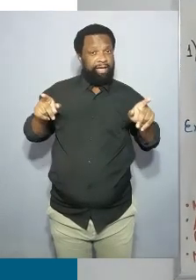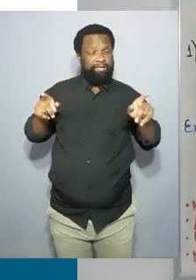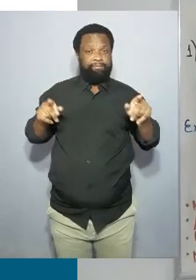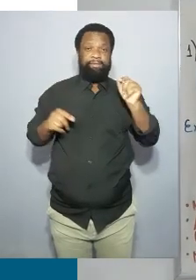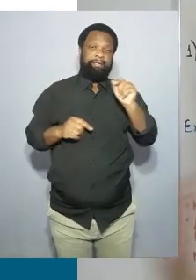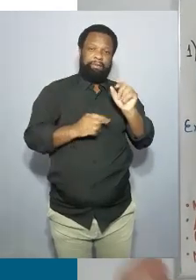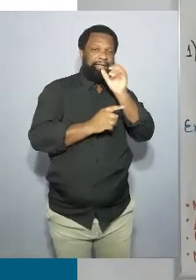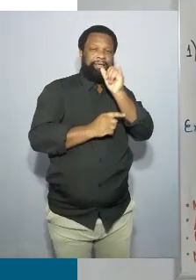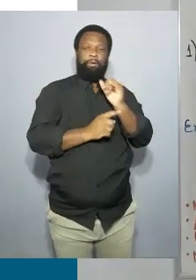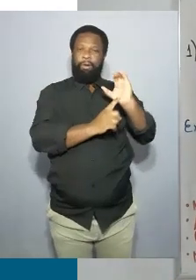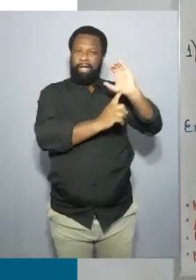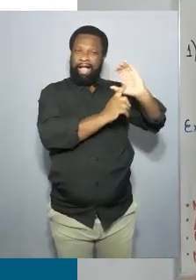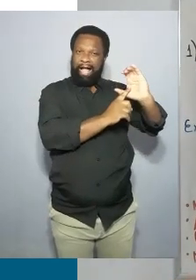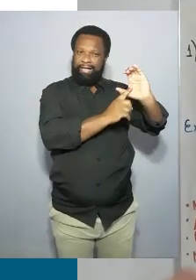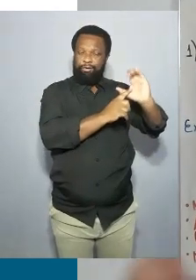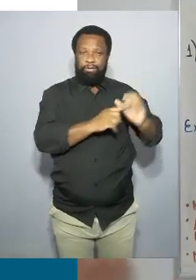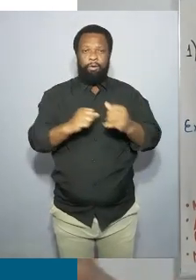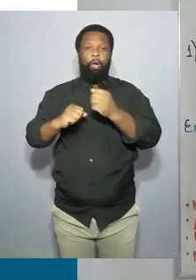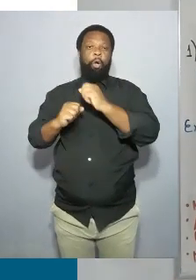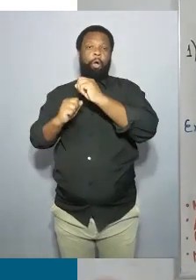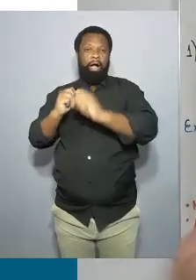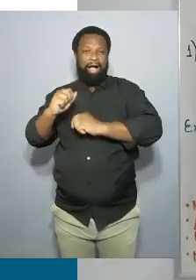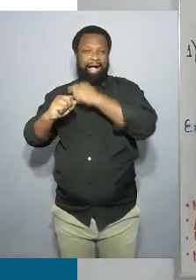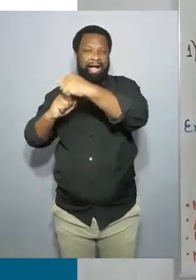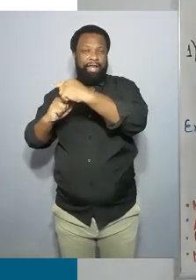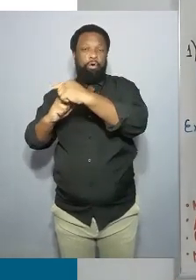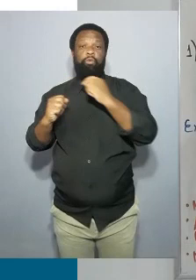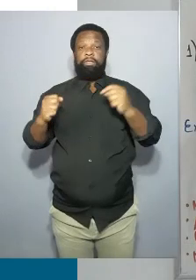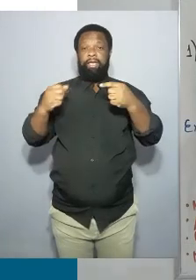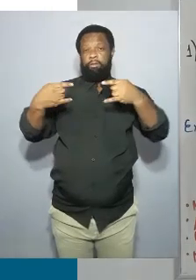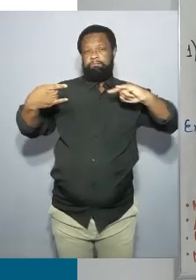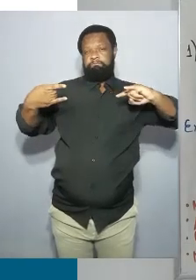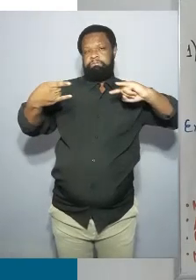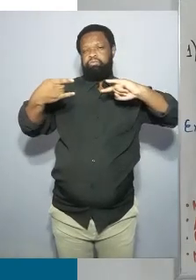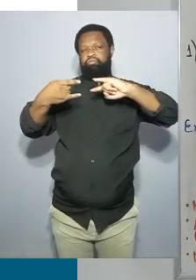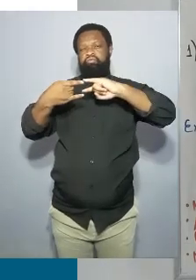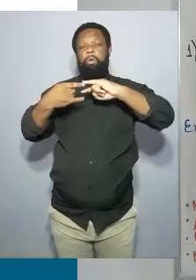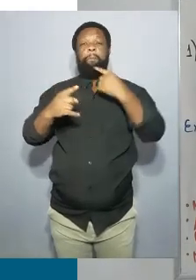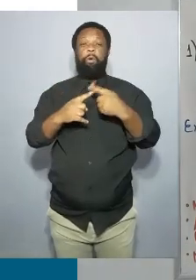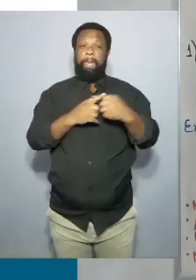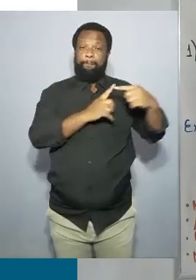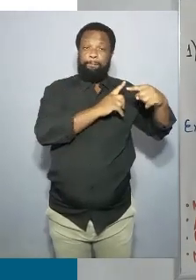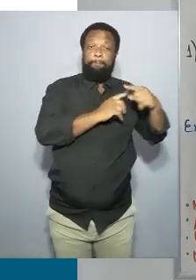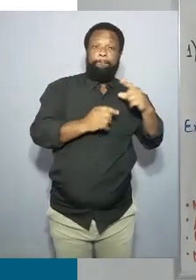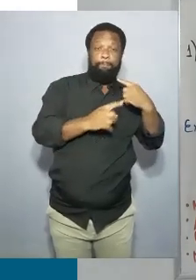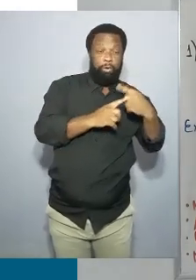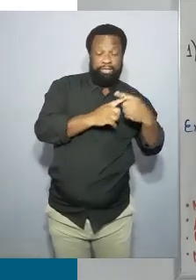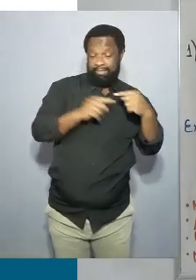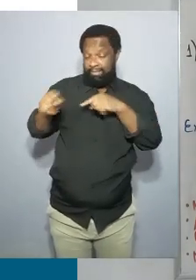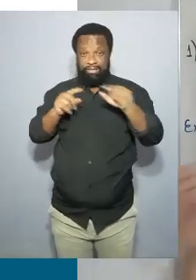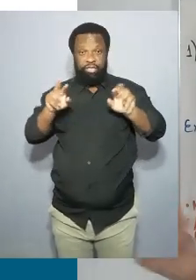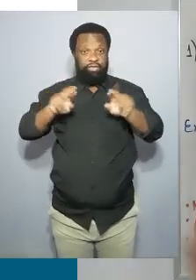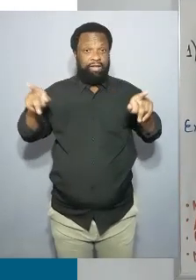Então, nós temos um cátion e um ânion, e eles são atraídos justamente porque eles